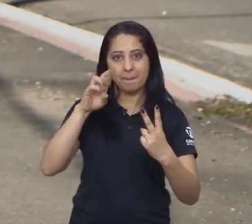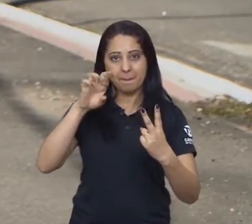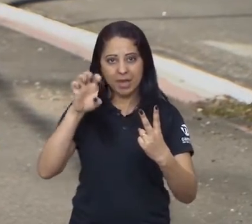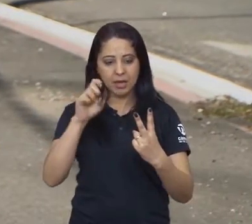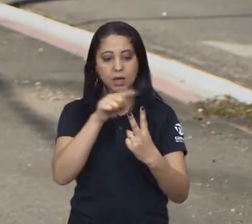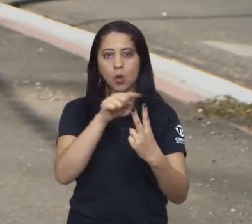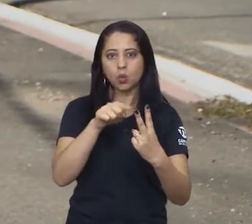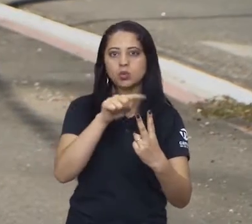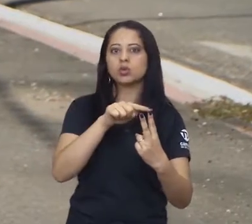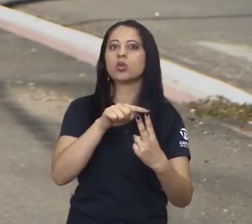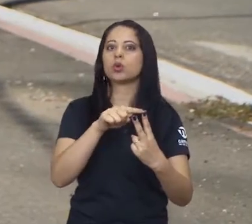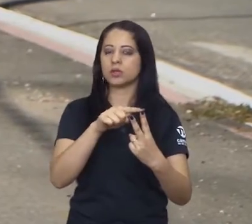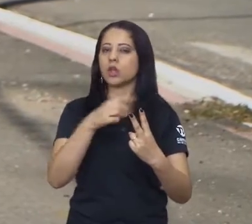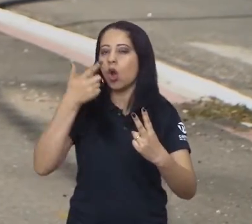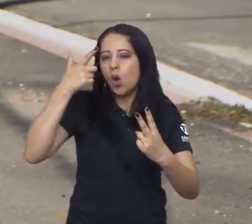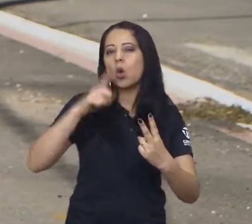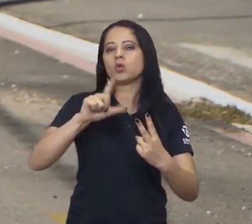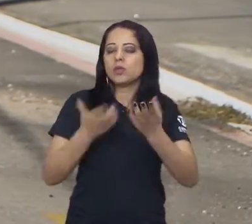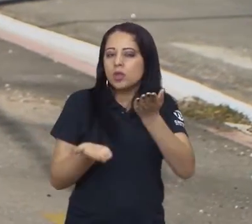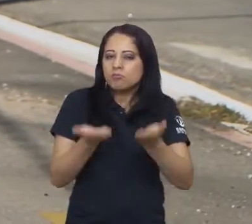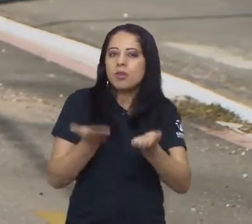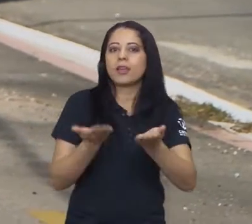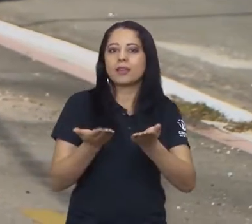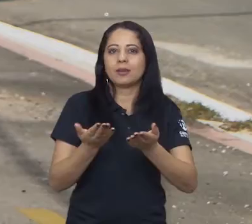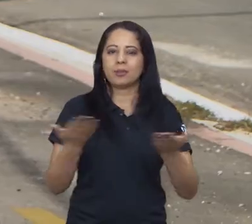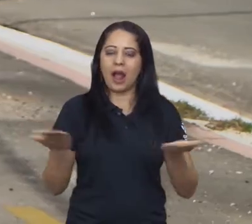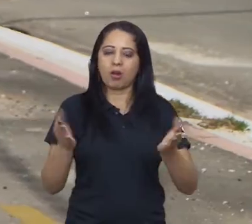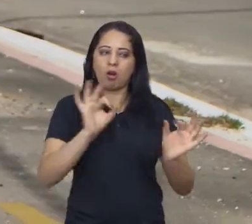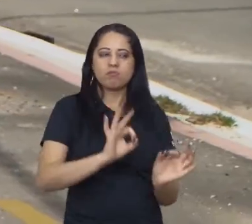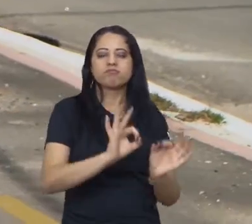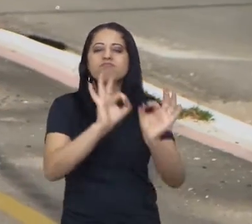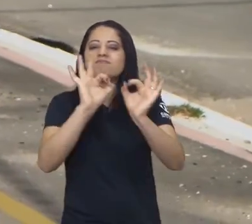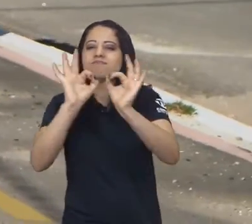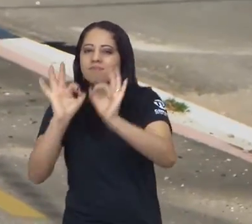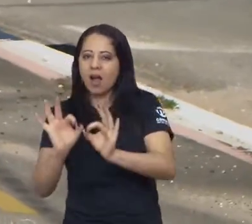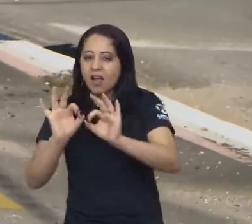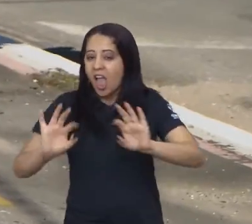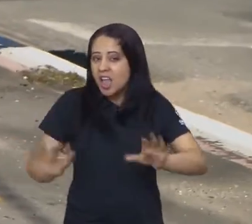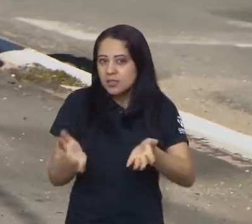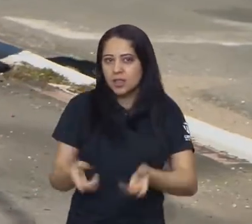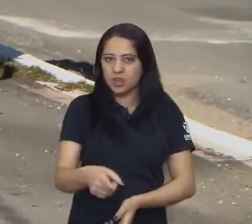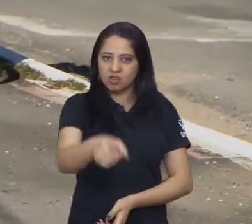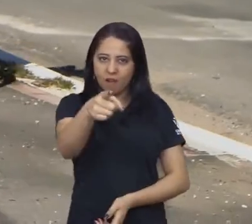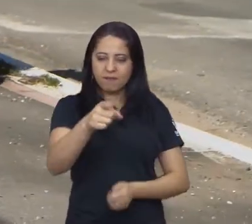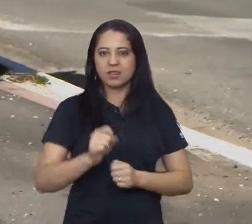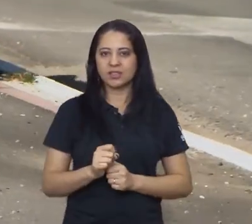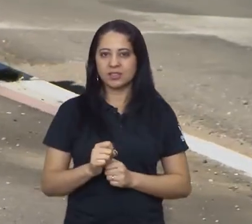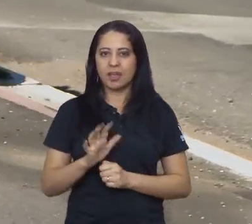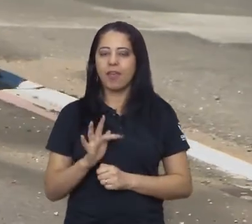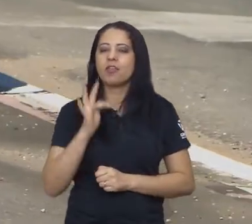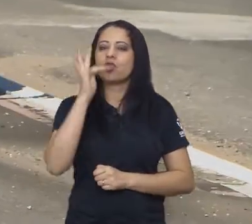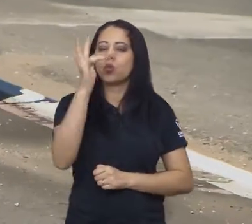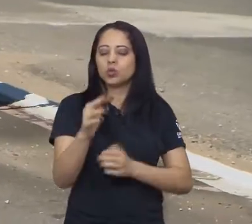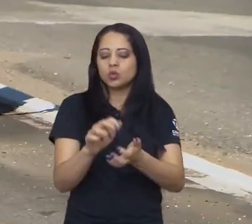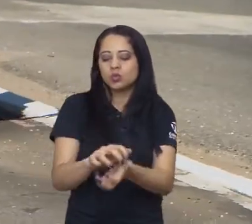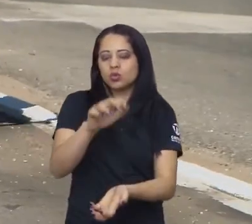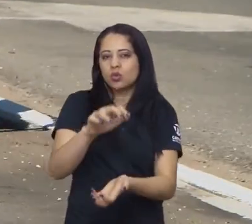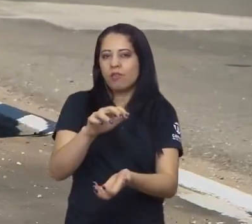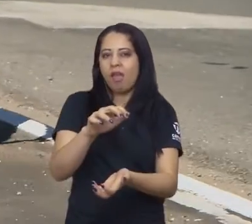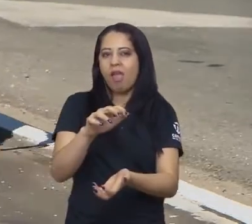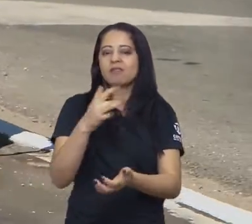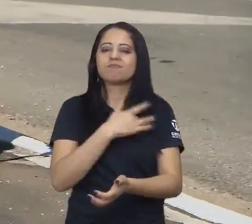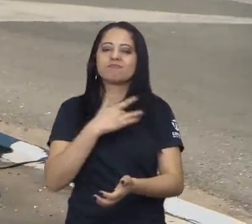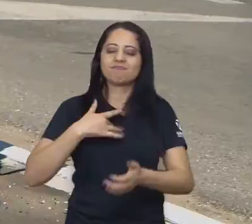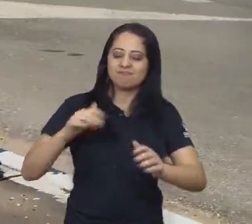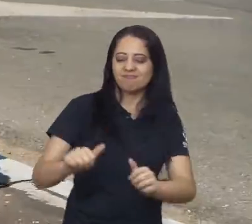equilíbrio e agora a gente pega a carona com essa história para incentivar você a envelhecer com mais qualidade